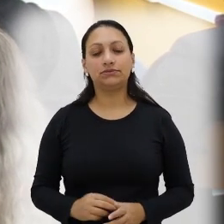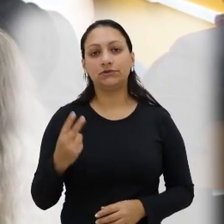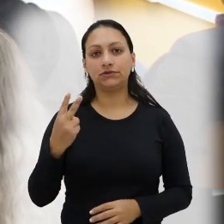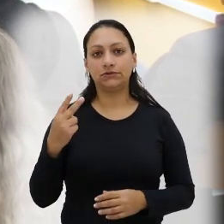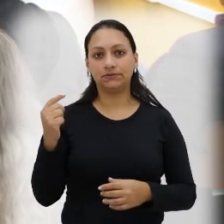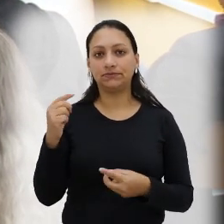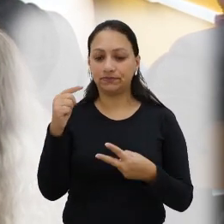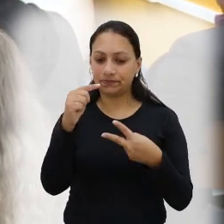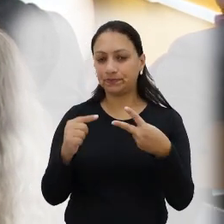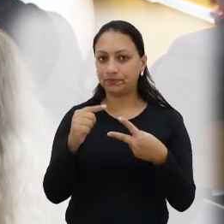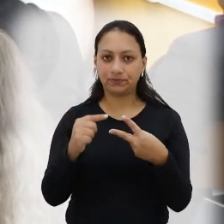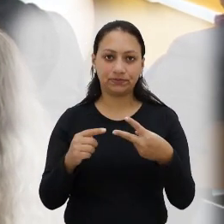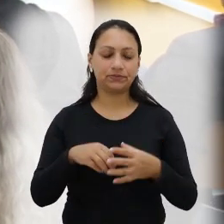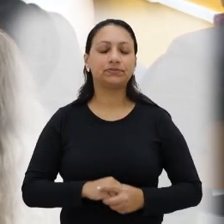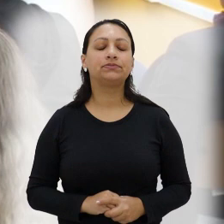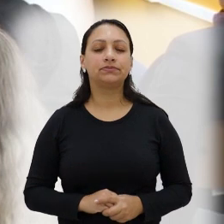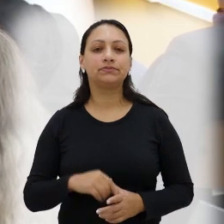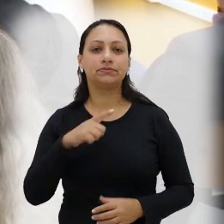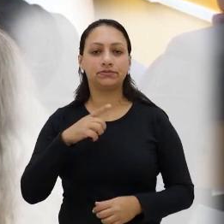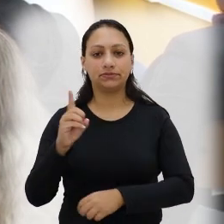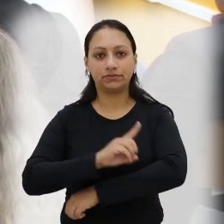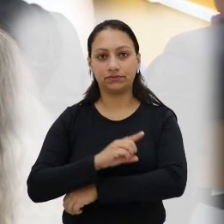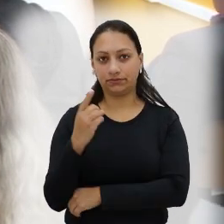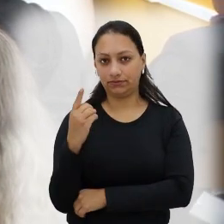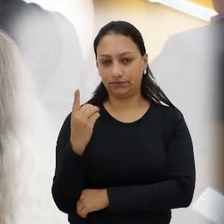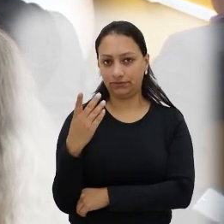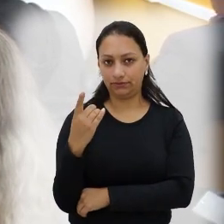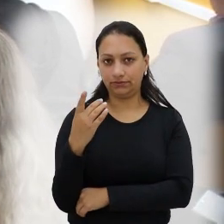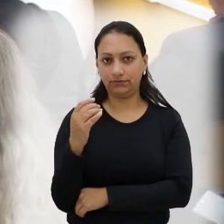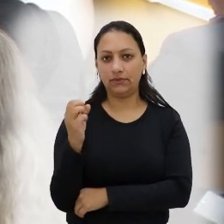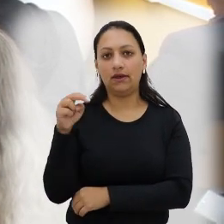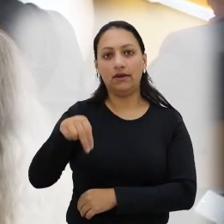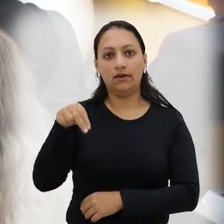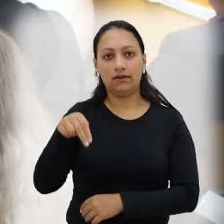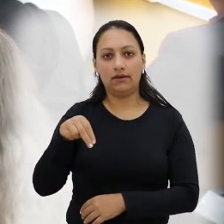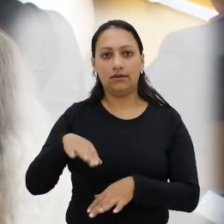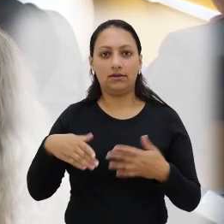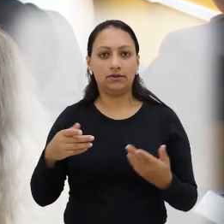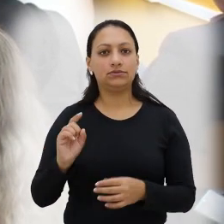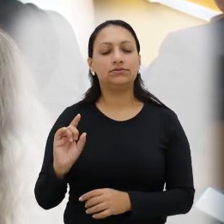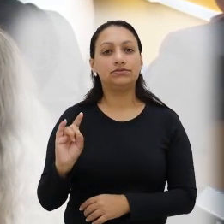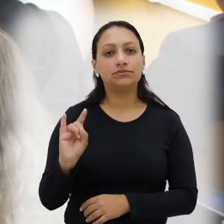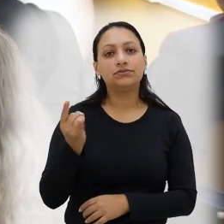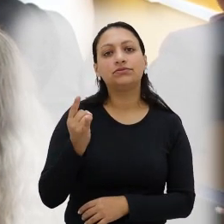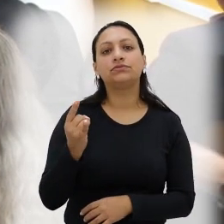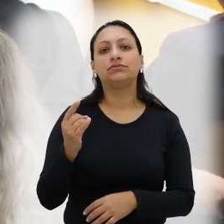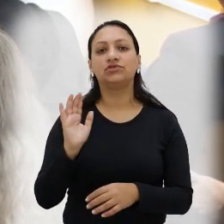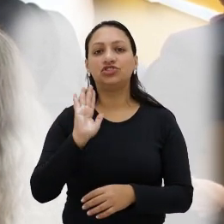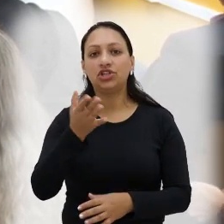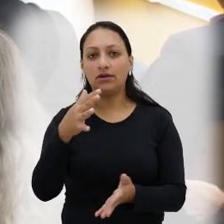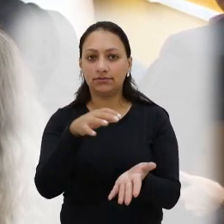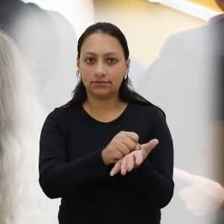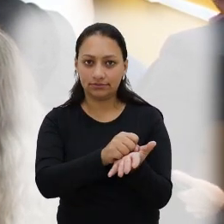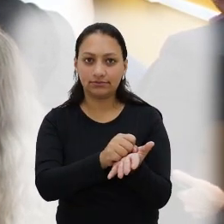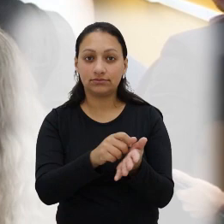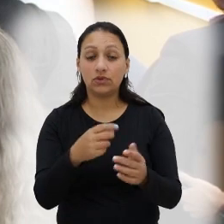elementos. Então, a gente tem no dia 14/11, nosso save. Coloquem na agenda já. Então, 2 datas importantes, além